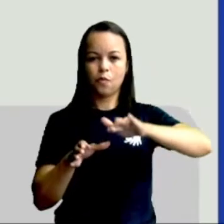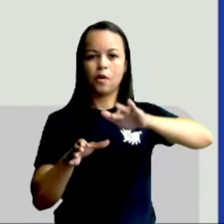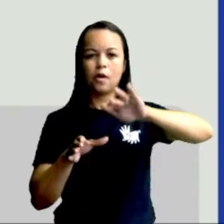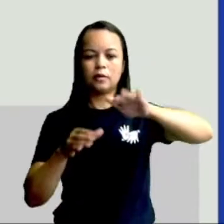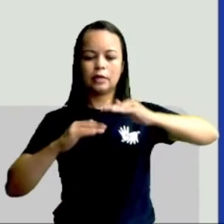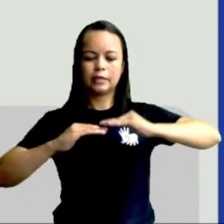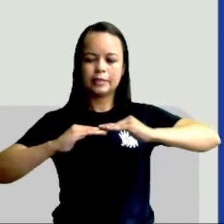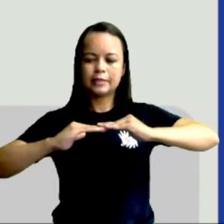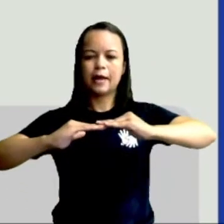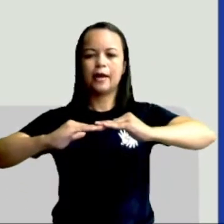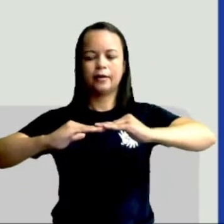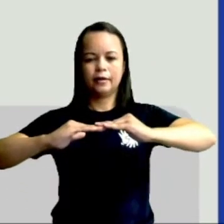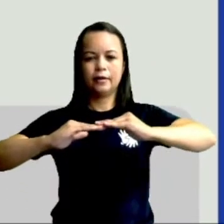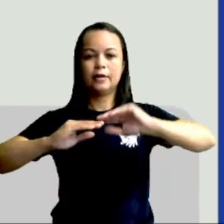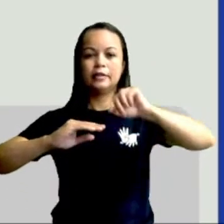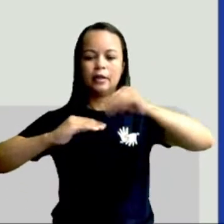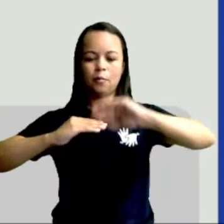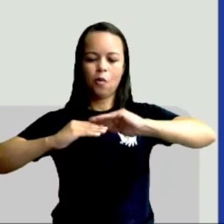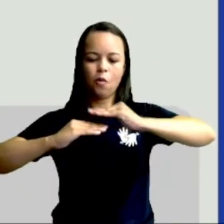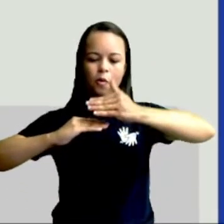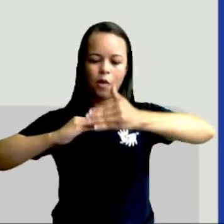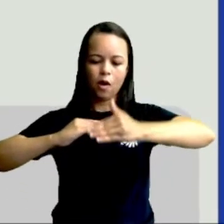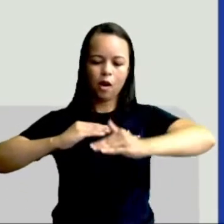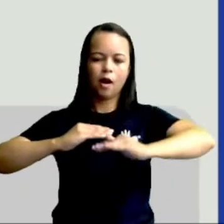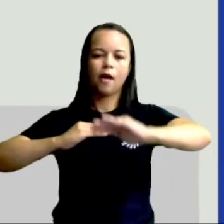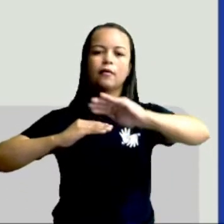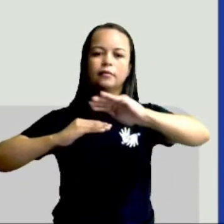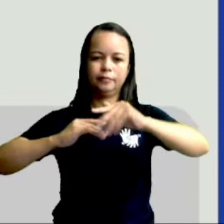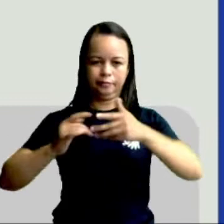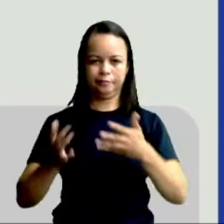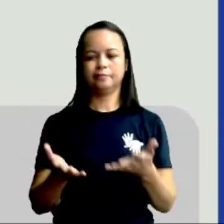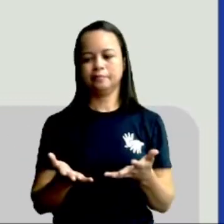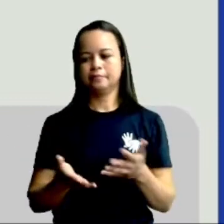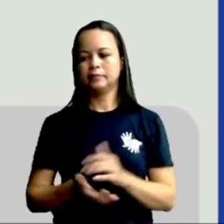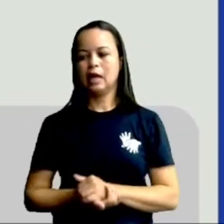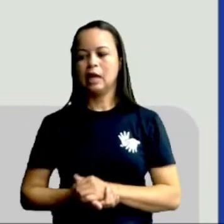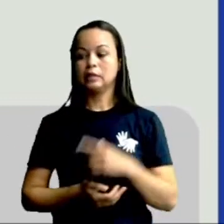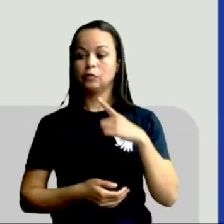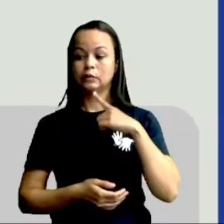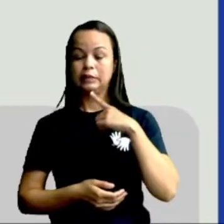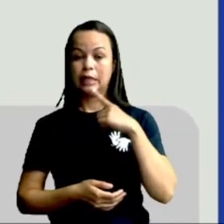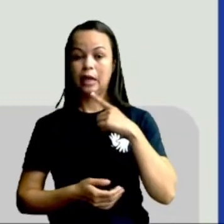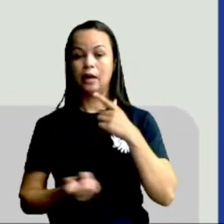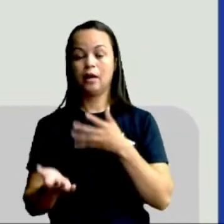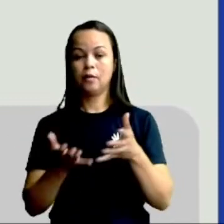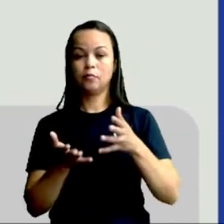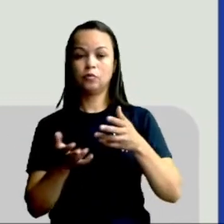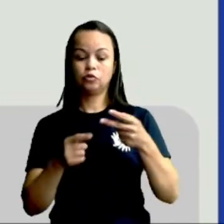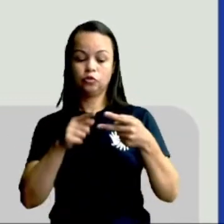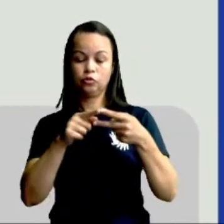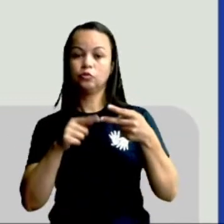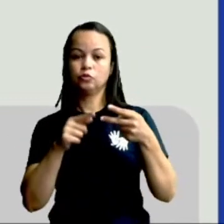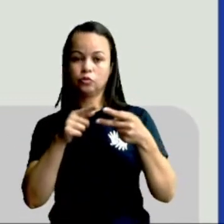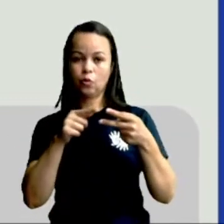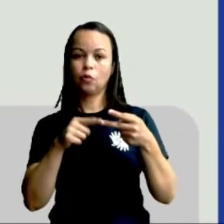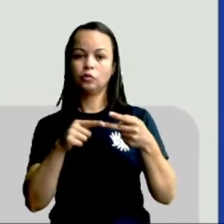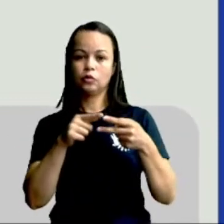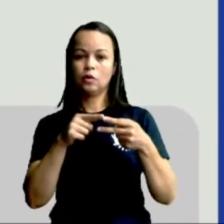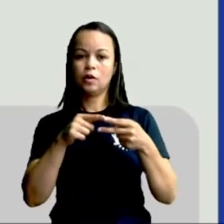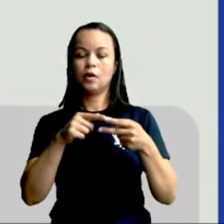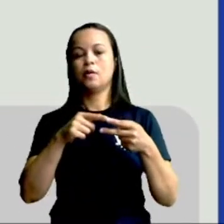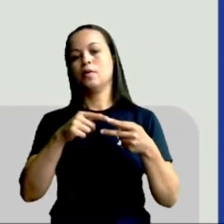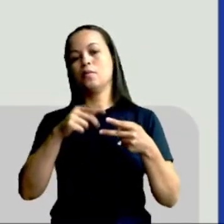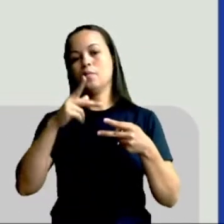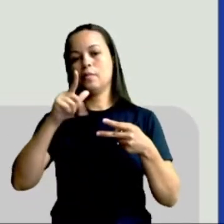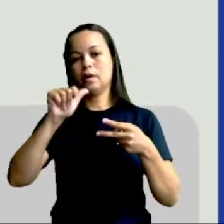segue retinha e depois dá um declive, tá bom? Então, temos os dois antigos extensos, que é o planalto